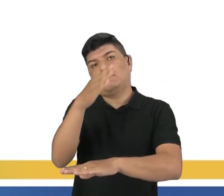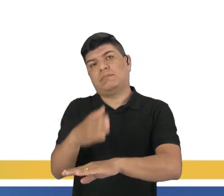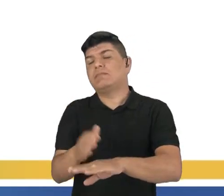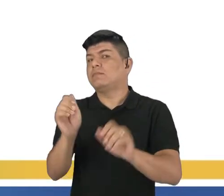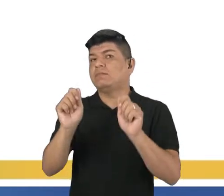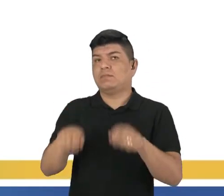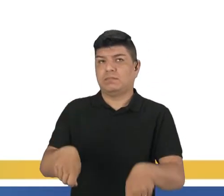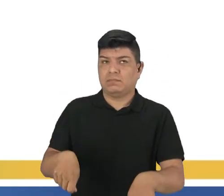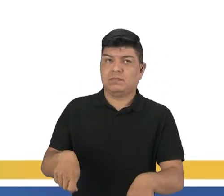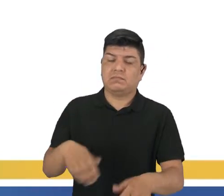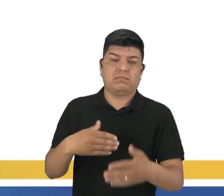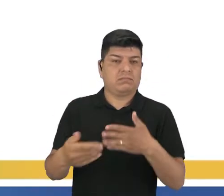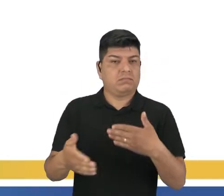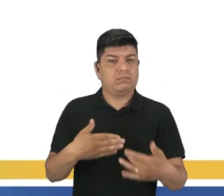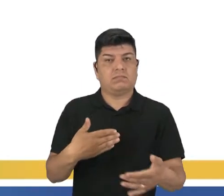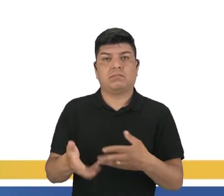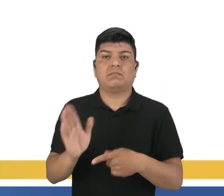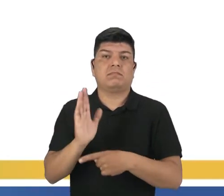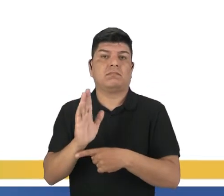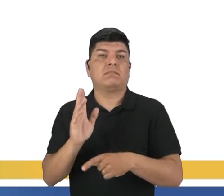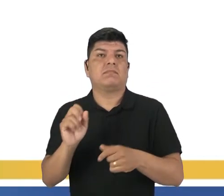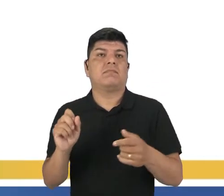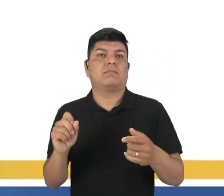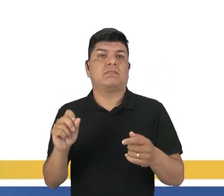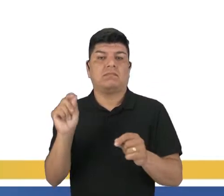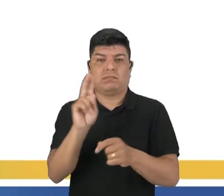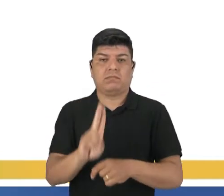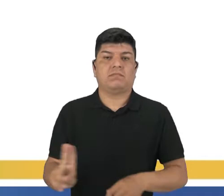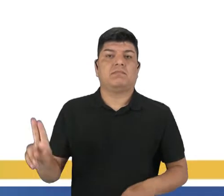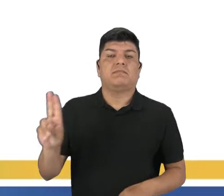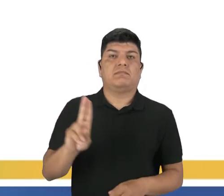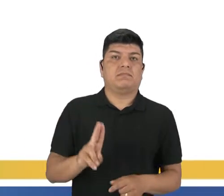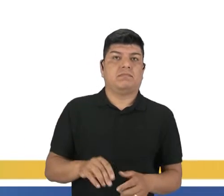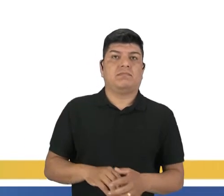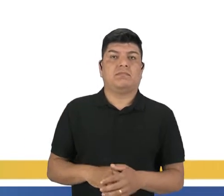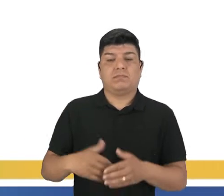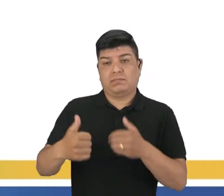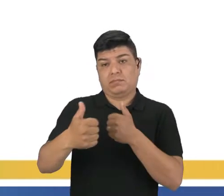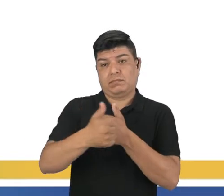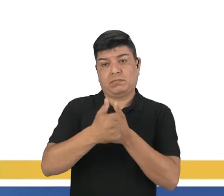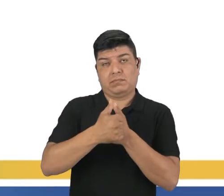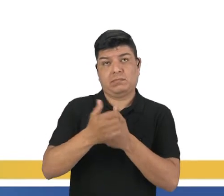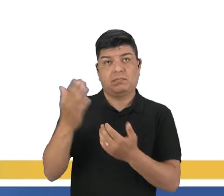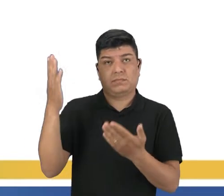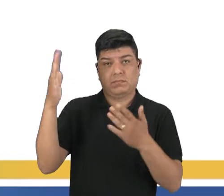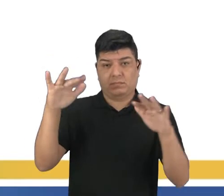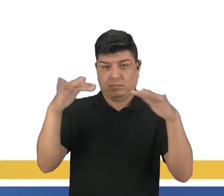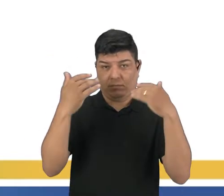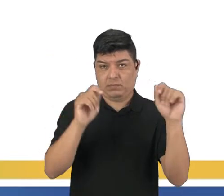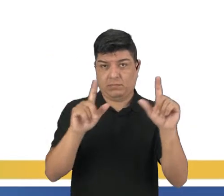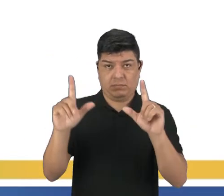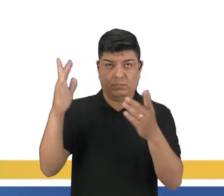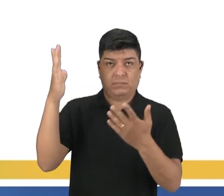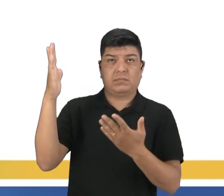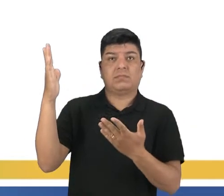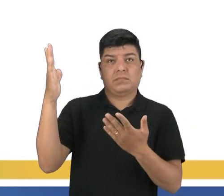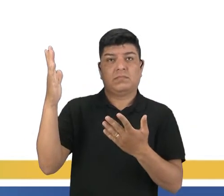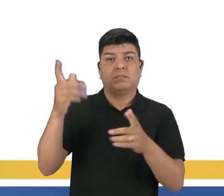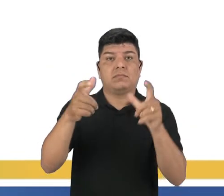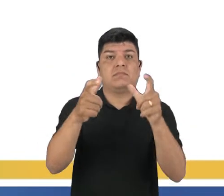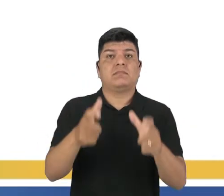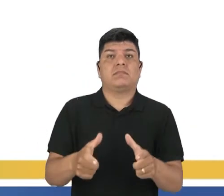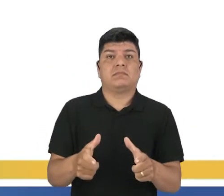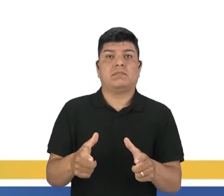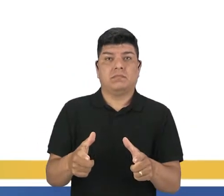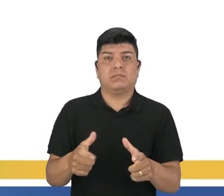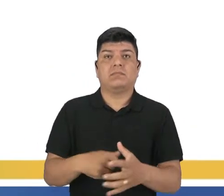montanha, dependendo do tipo de cena que o personagem vai trabalhar. E ao lado, você vê aí um